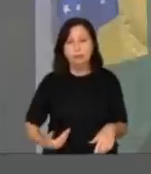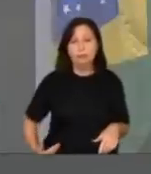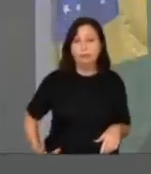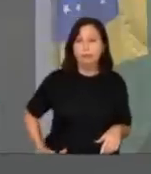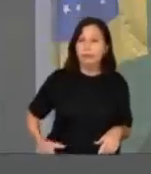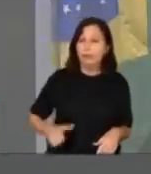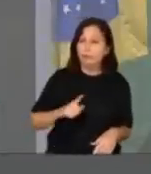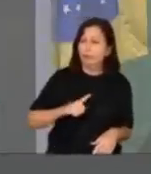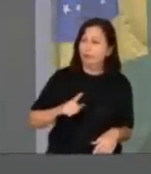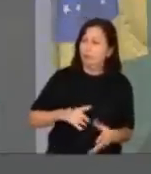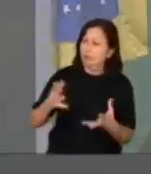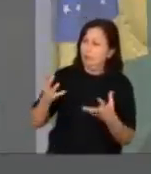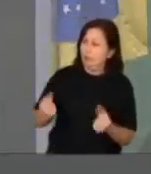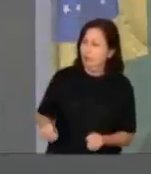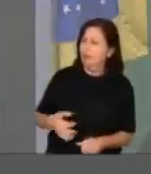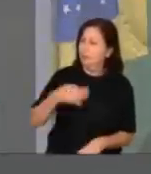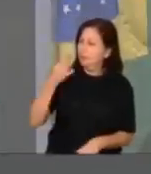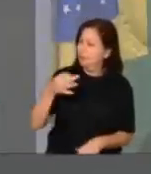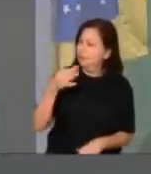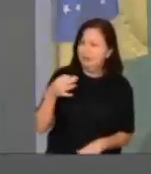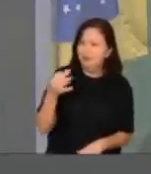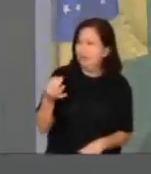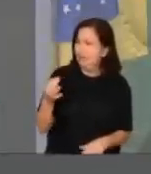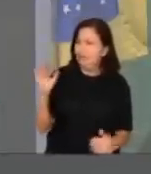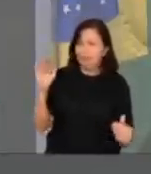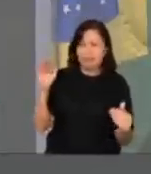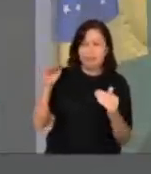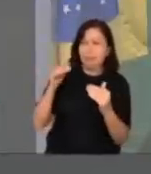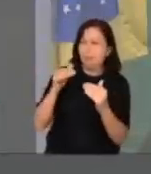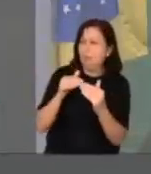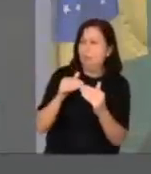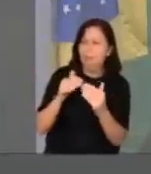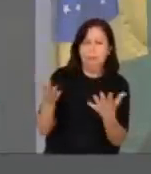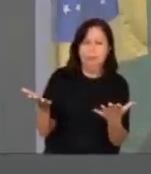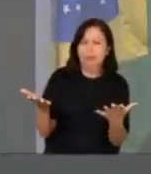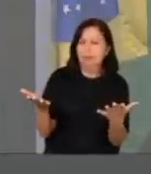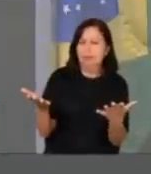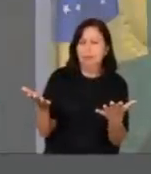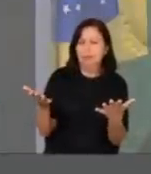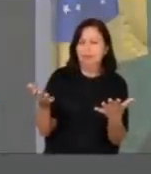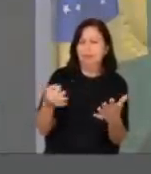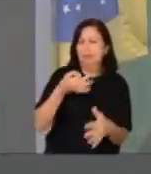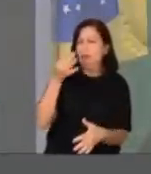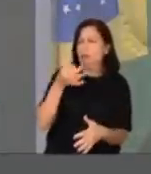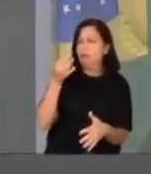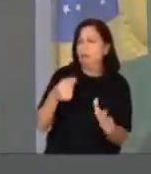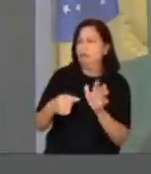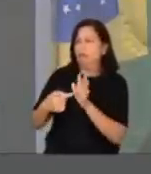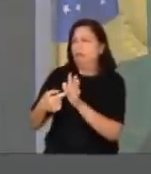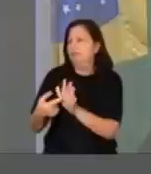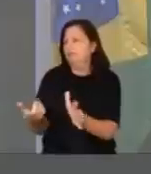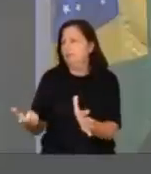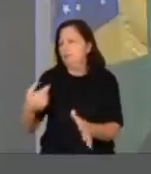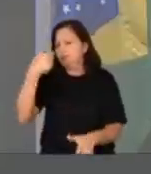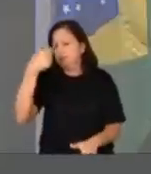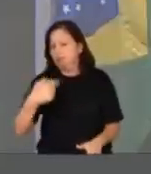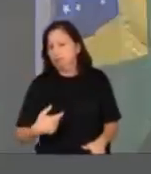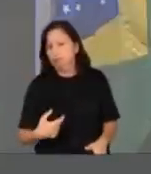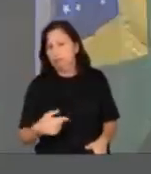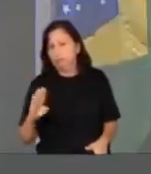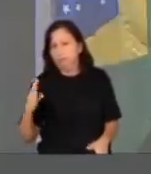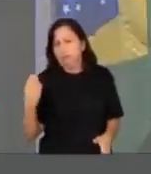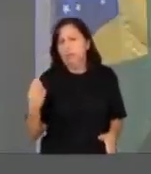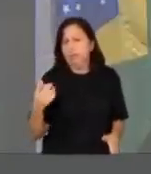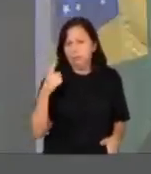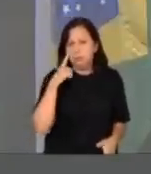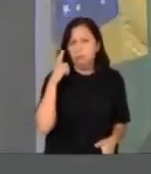críticas nada razoáveis e nada coerentes com o discurso daqueles que as profere. O governo agora